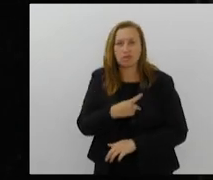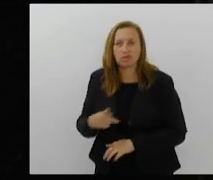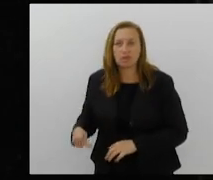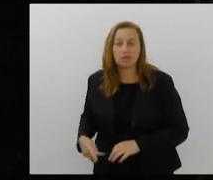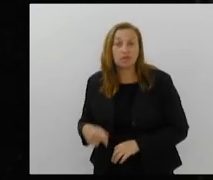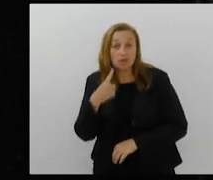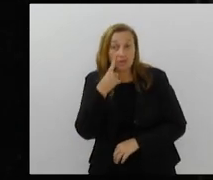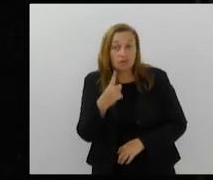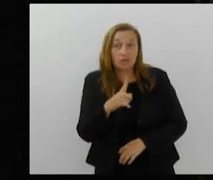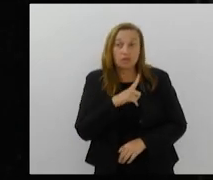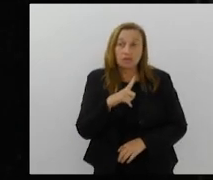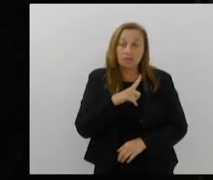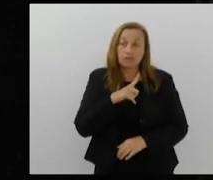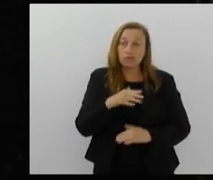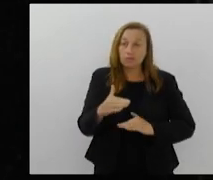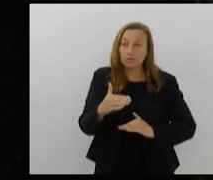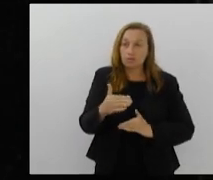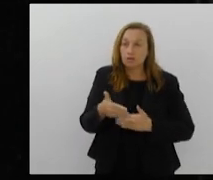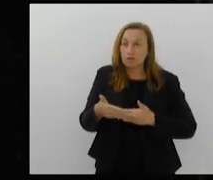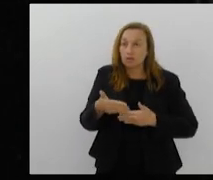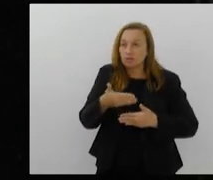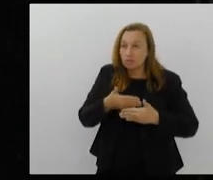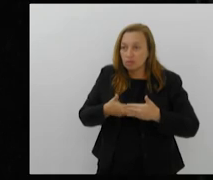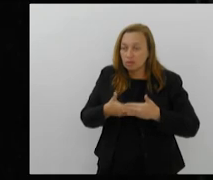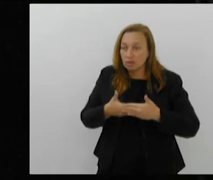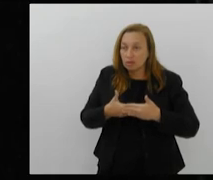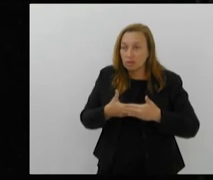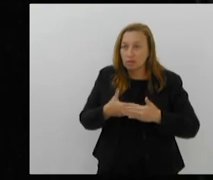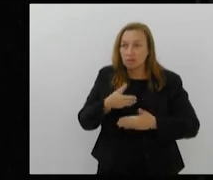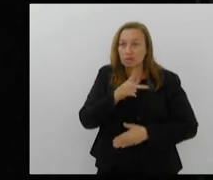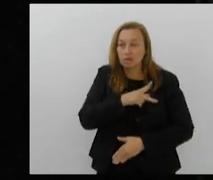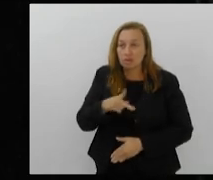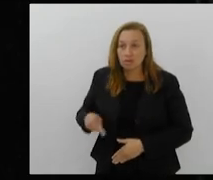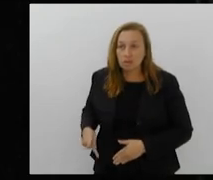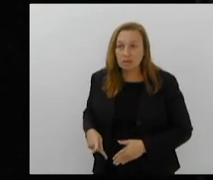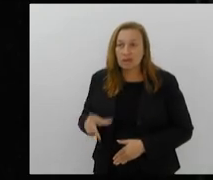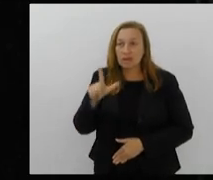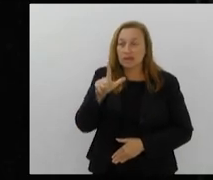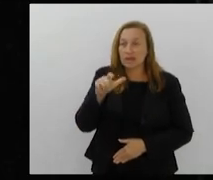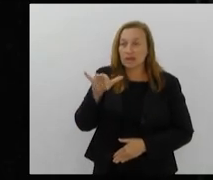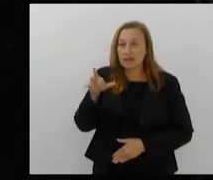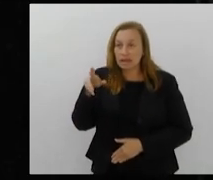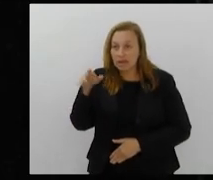gente viu que teve um recuo do presidente